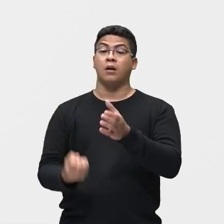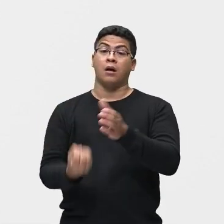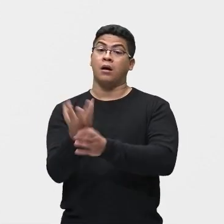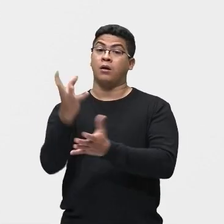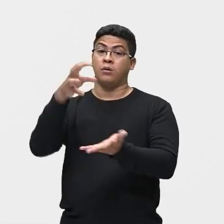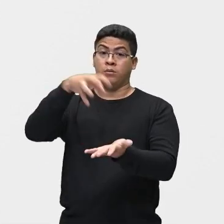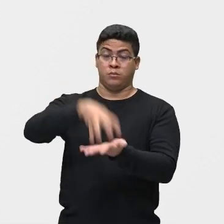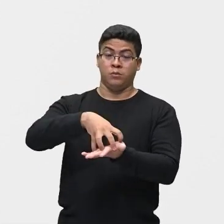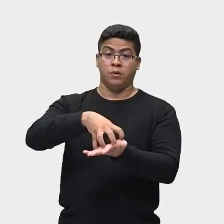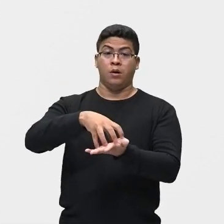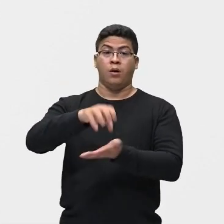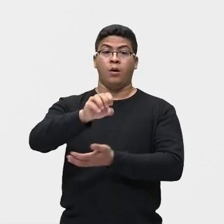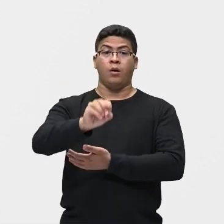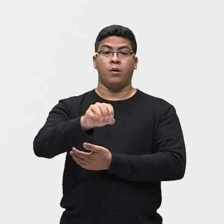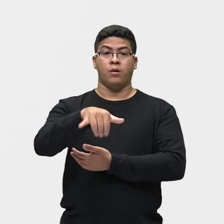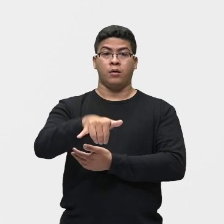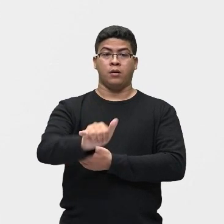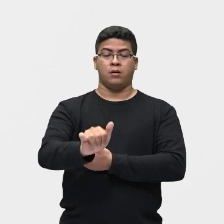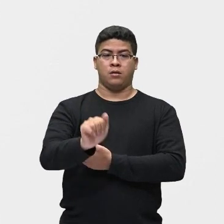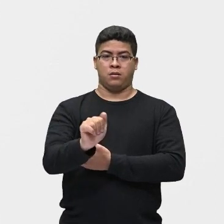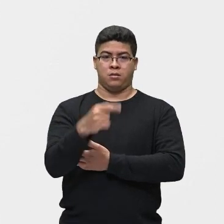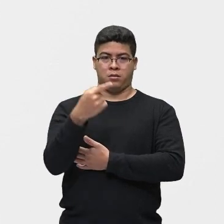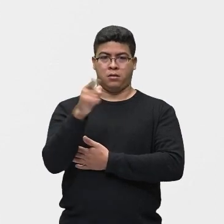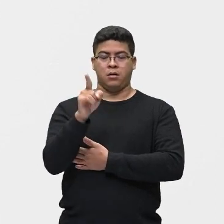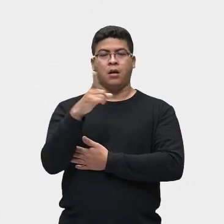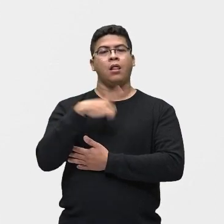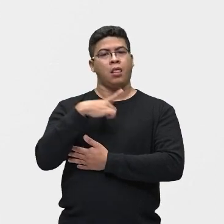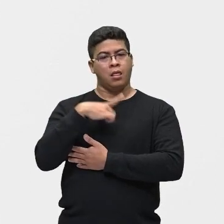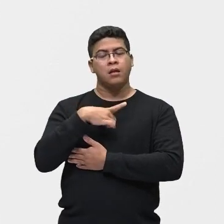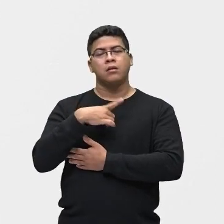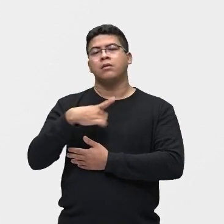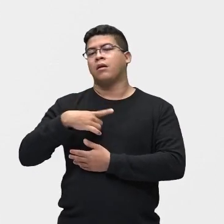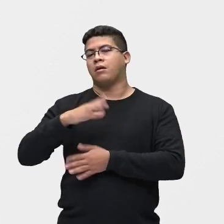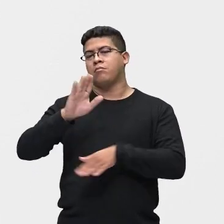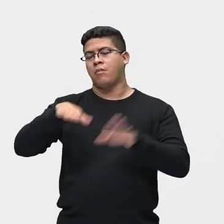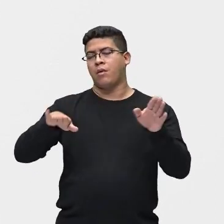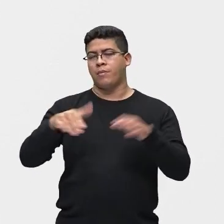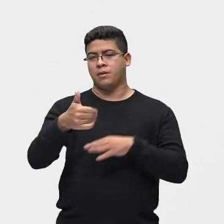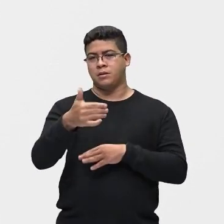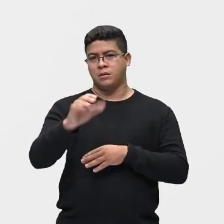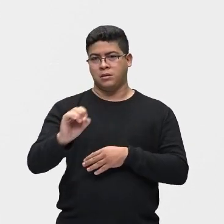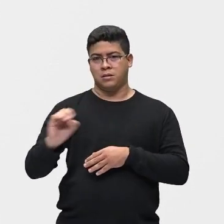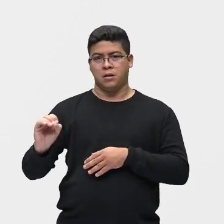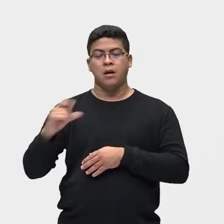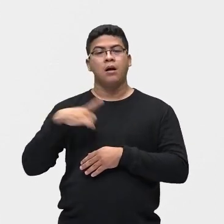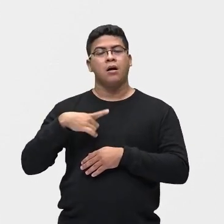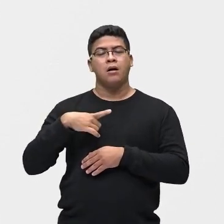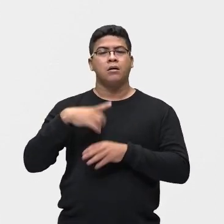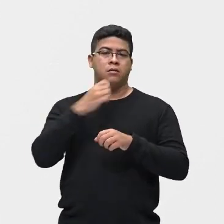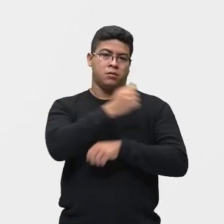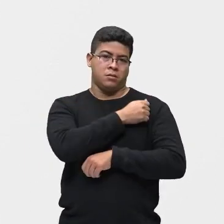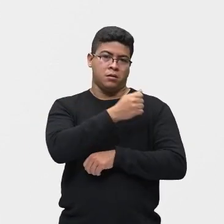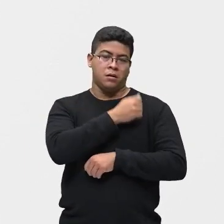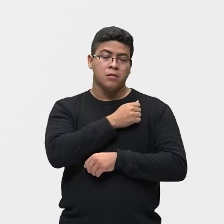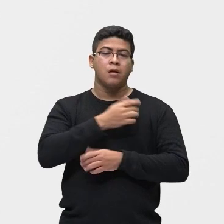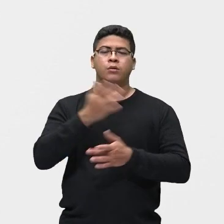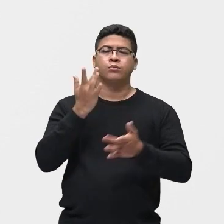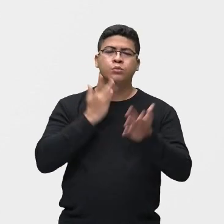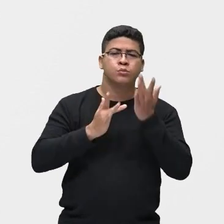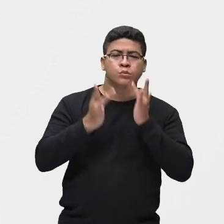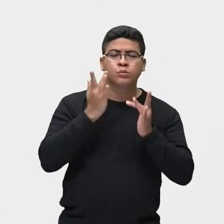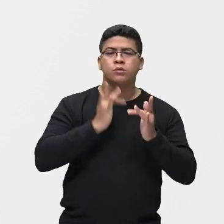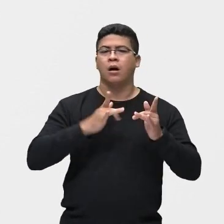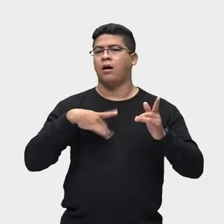lazer. E esse centro tem cerca de 100 alunos que tem percussão, teatro, dança.